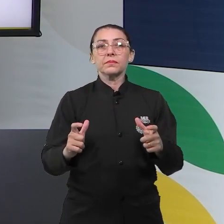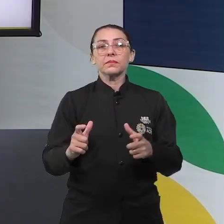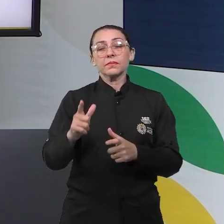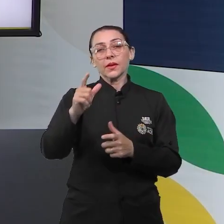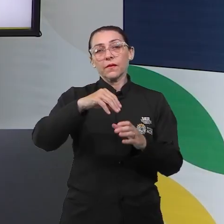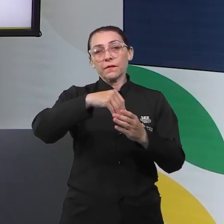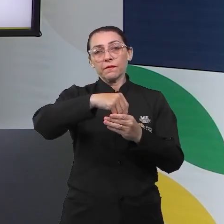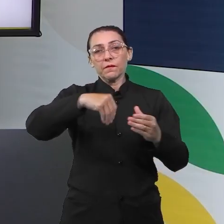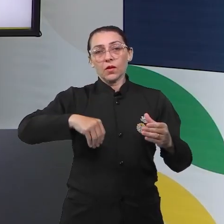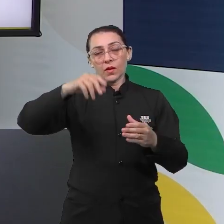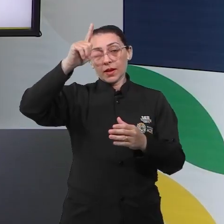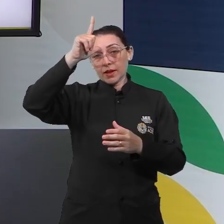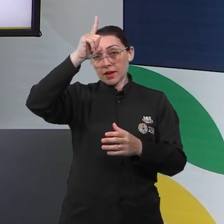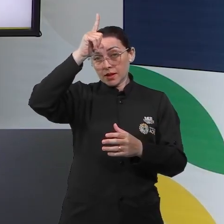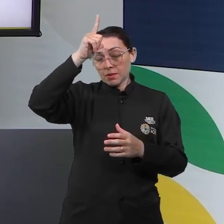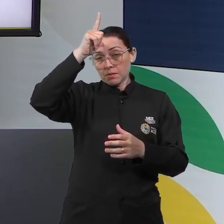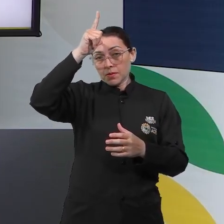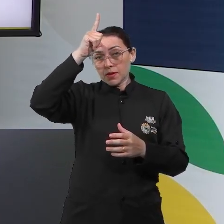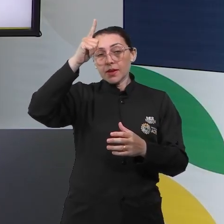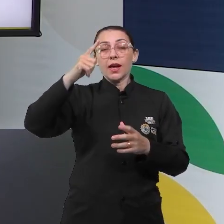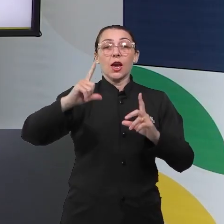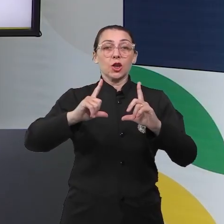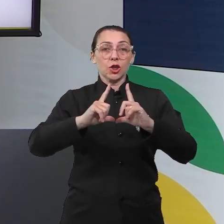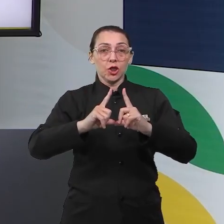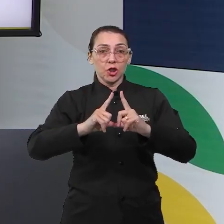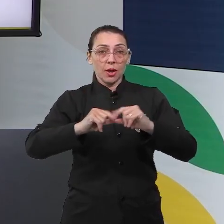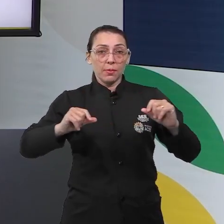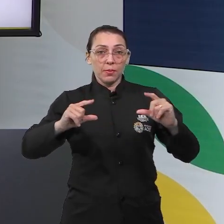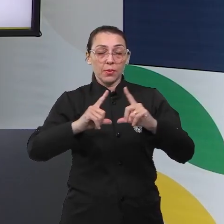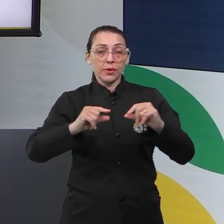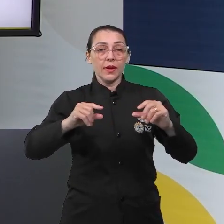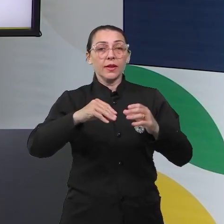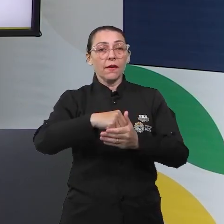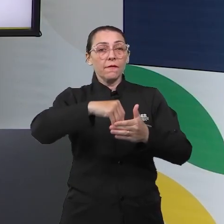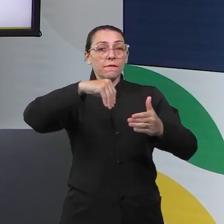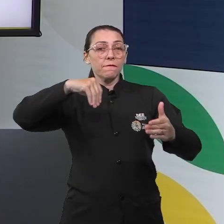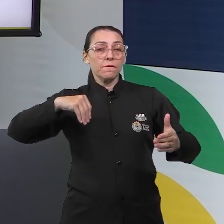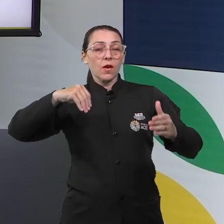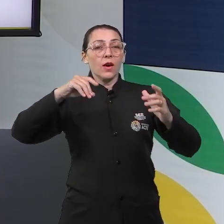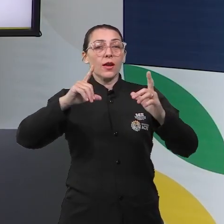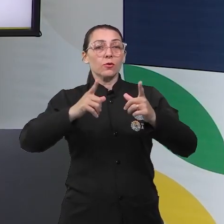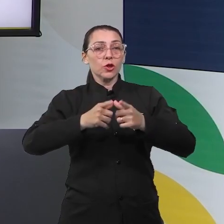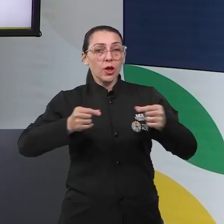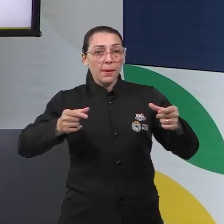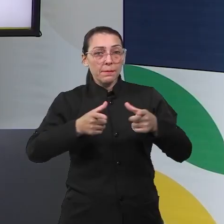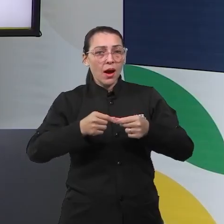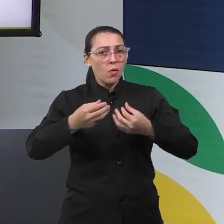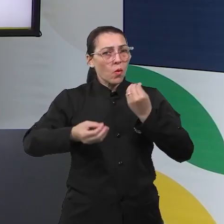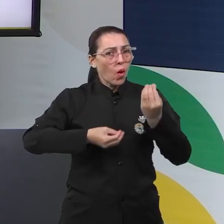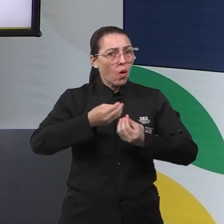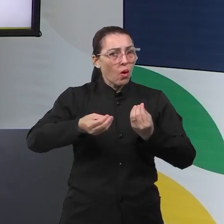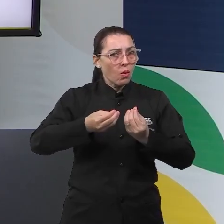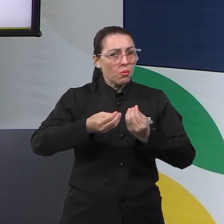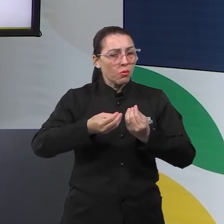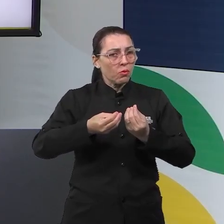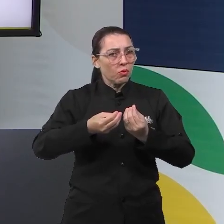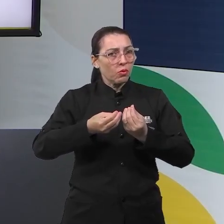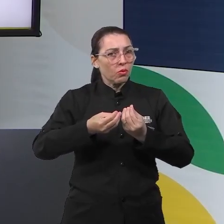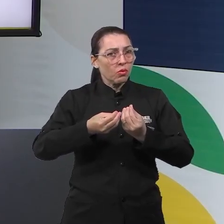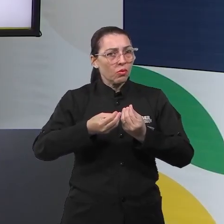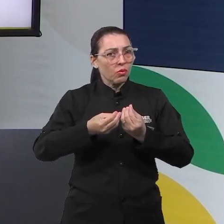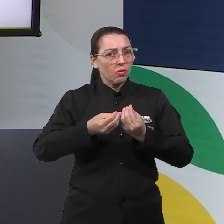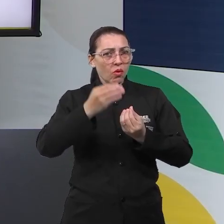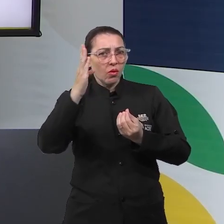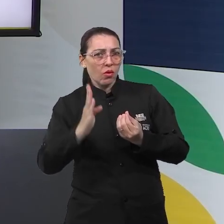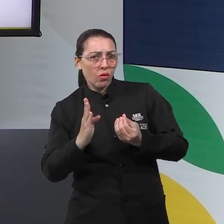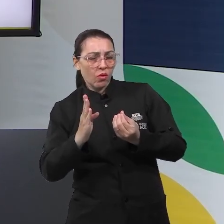da Alemanha, a maior colônia japonesa fora do Japão. Como assim, professor? Colônia, o Brasil ainda... Não